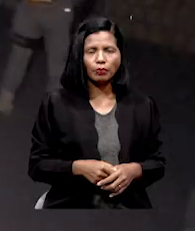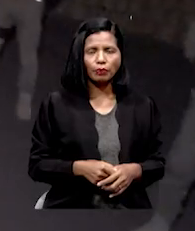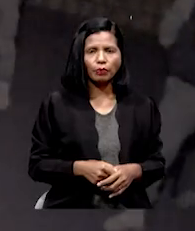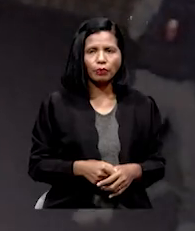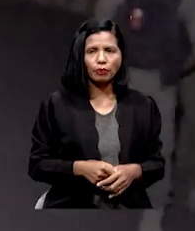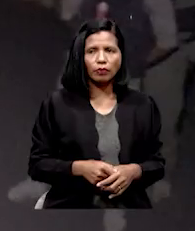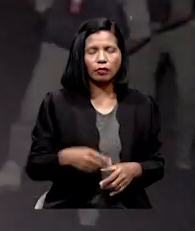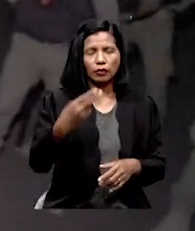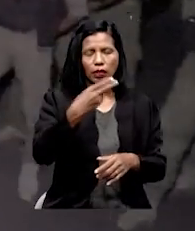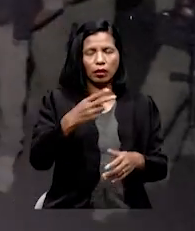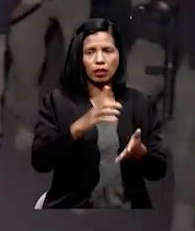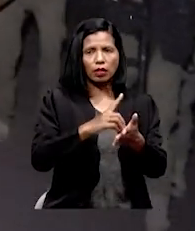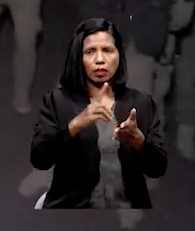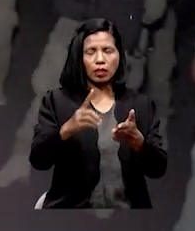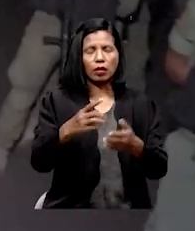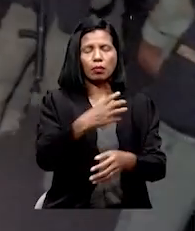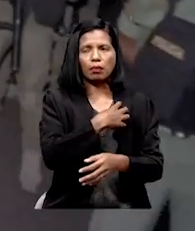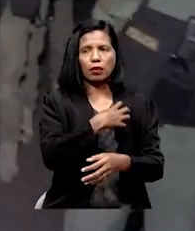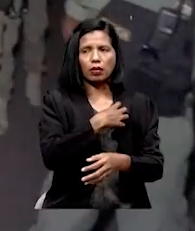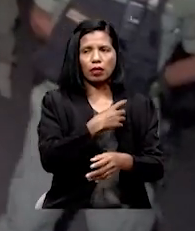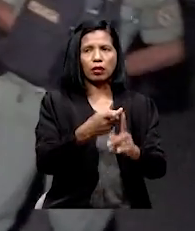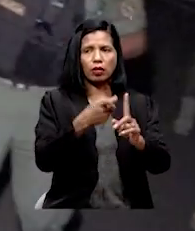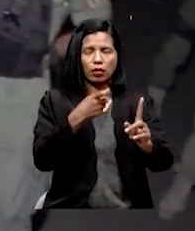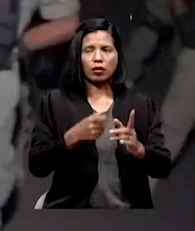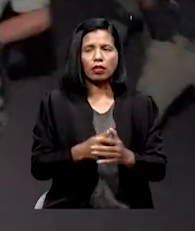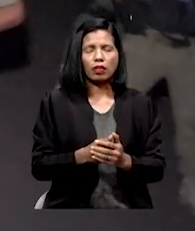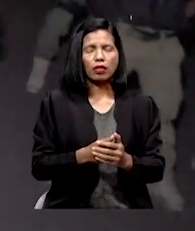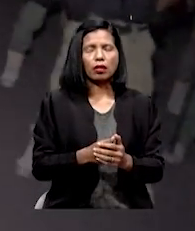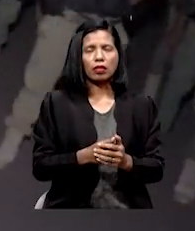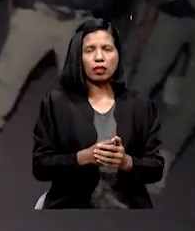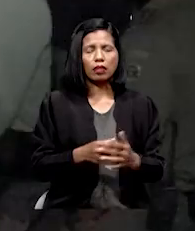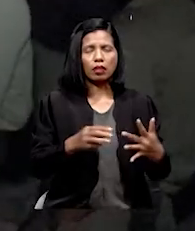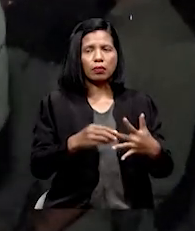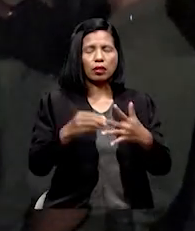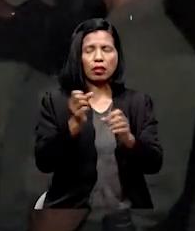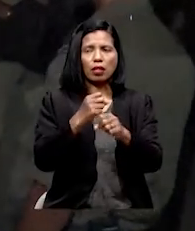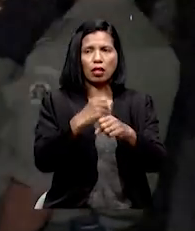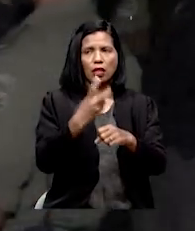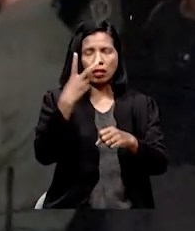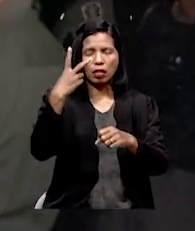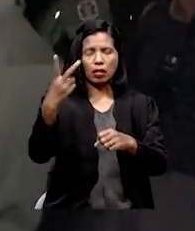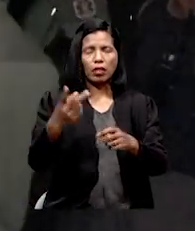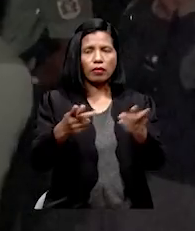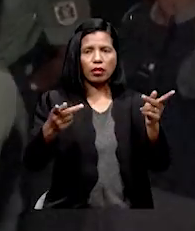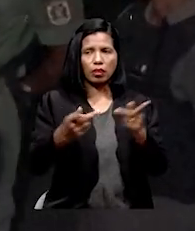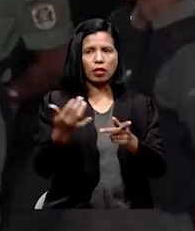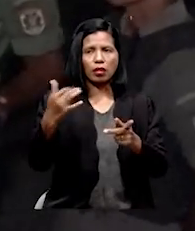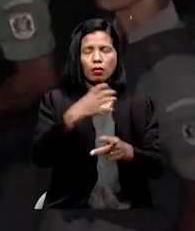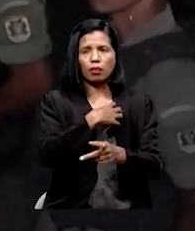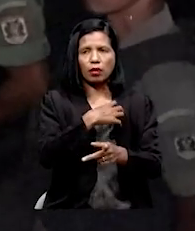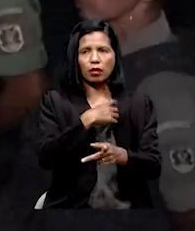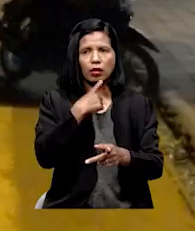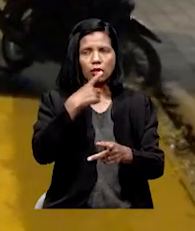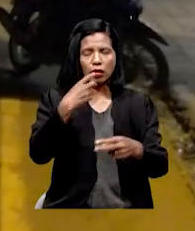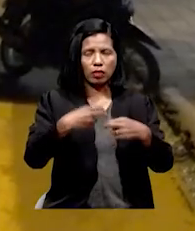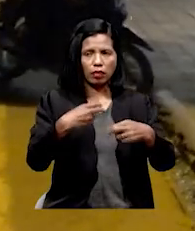Ya, kita semunani Unidade Especial Polícia usi Batalion Ordem Pública, Komando Operação Especial hala Operação iha area Siranebe, Polícia considera risco